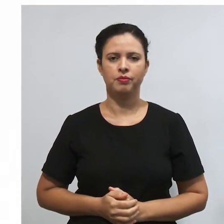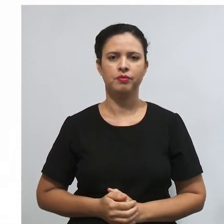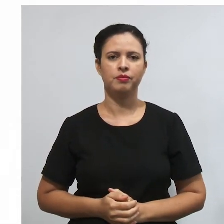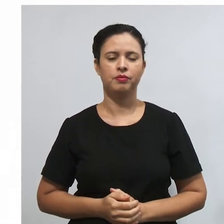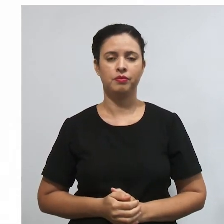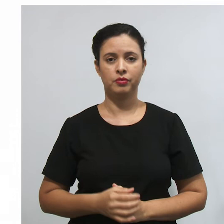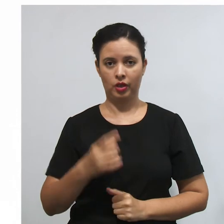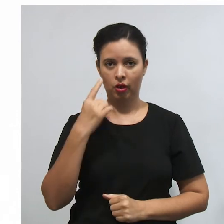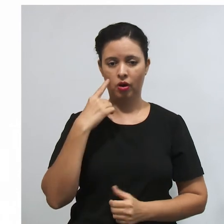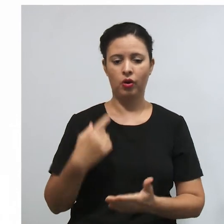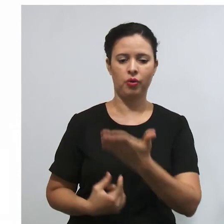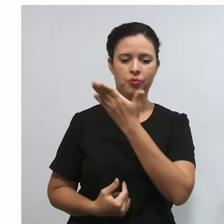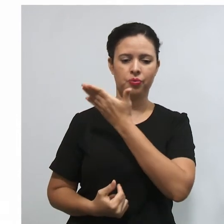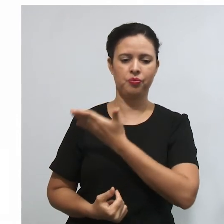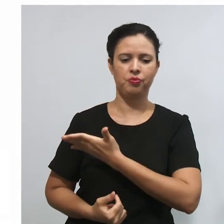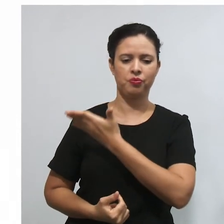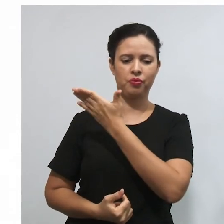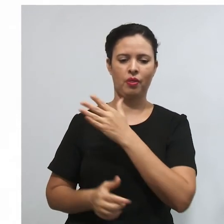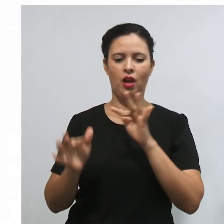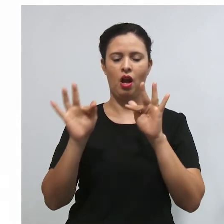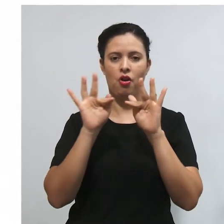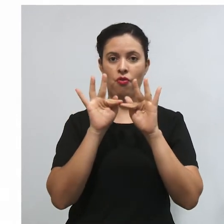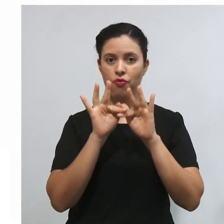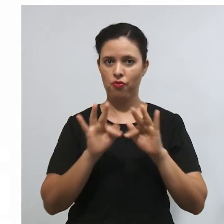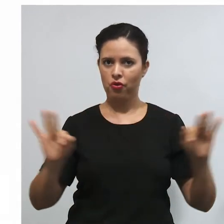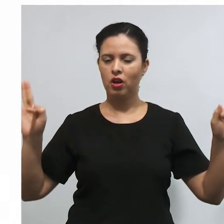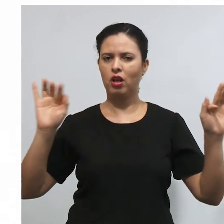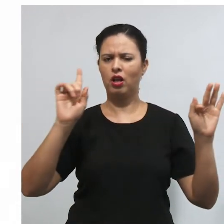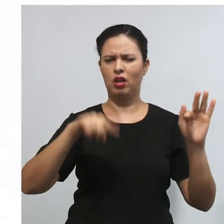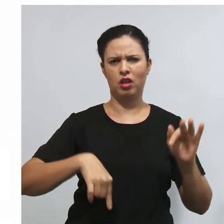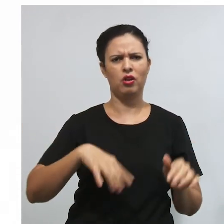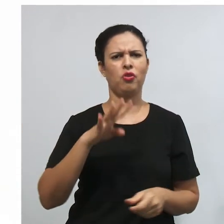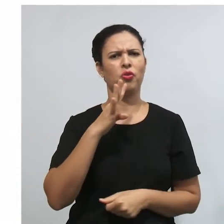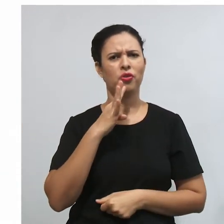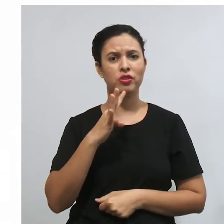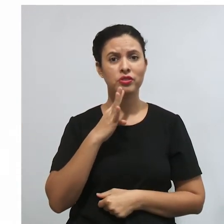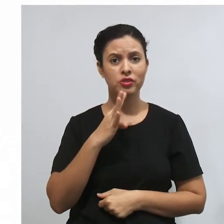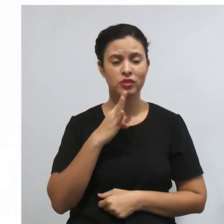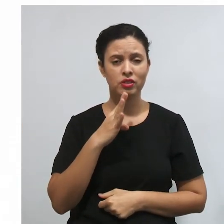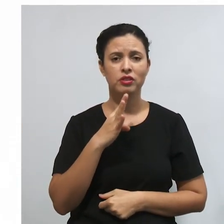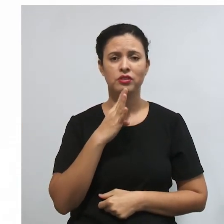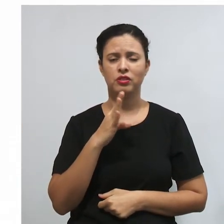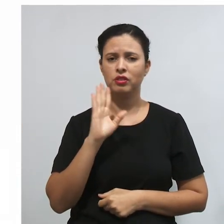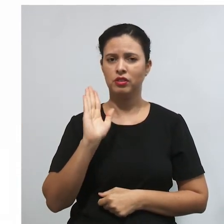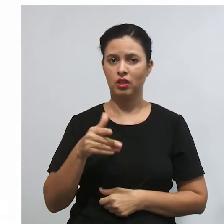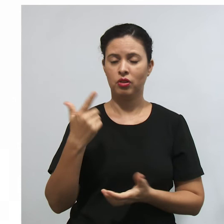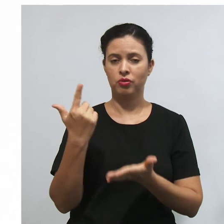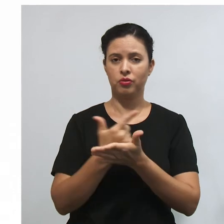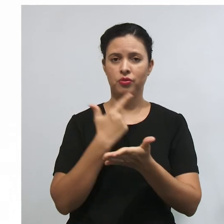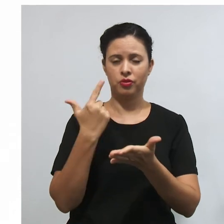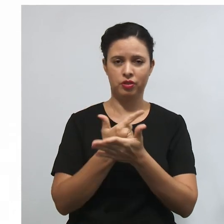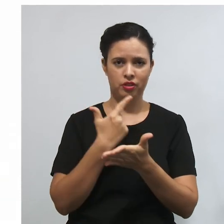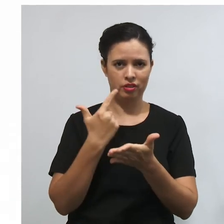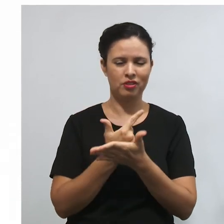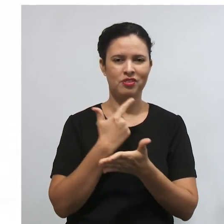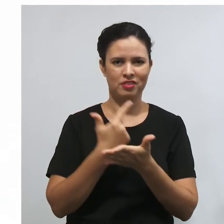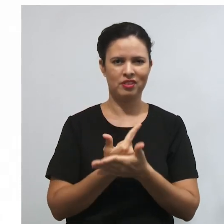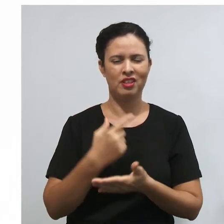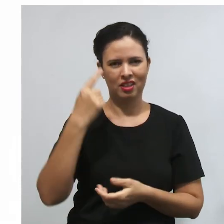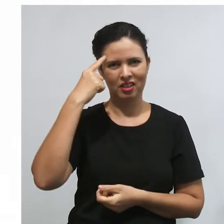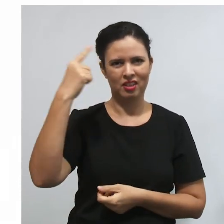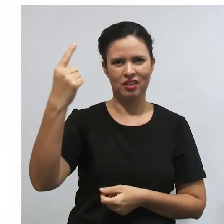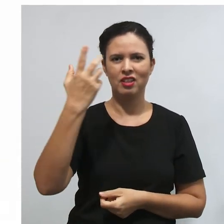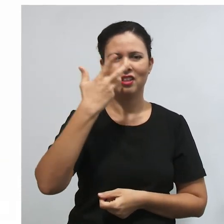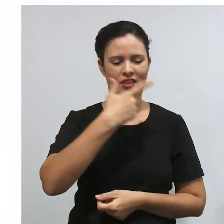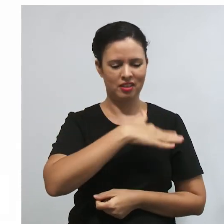Aqui a gente trouxe uma frase, né, bem conhecida, de um livro, né, que a gente leu lá quando